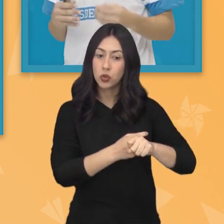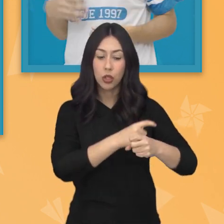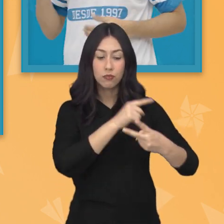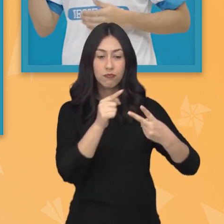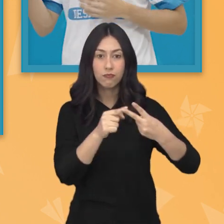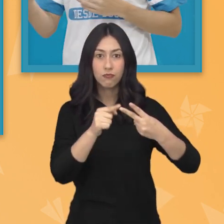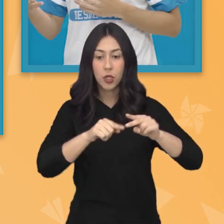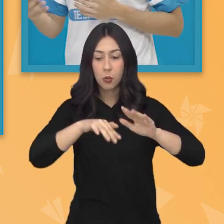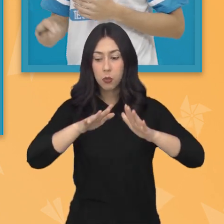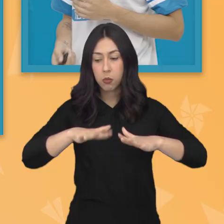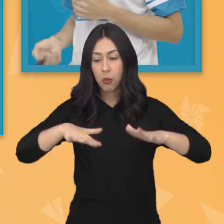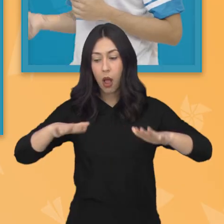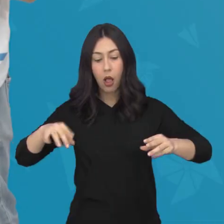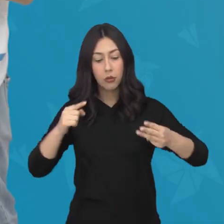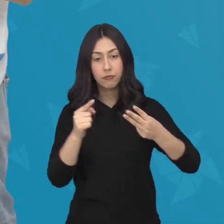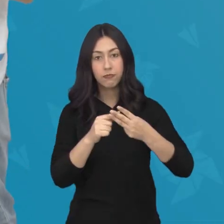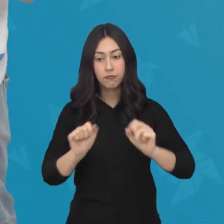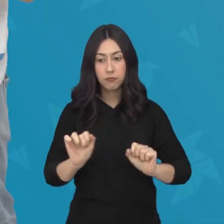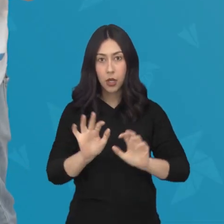estado líquido e o estado gasoso.